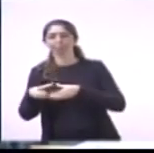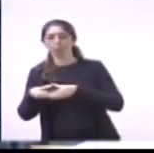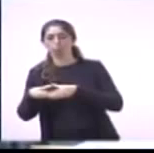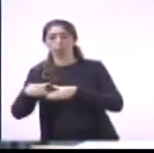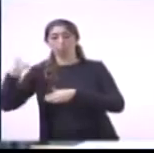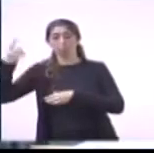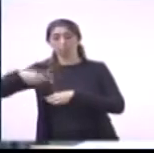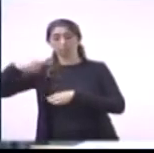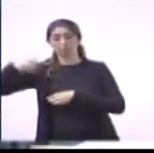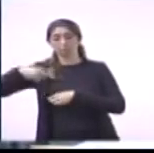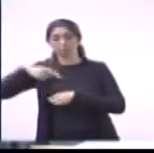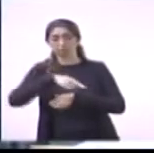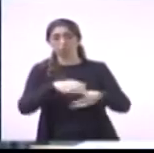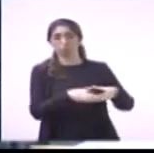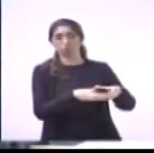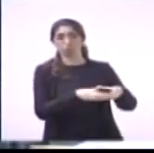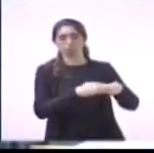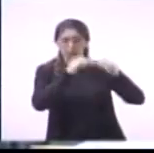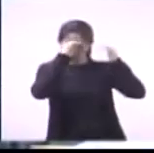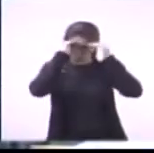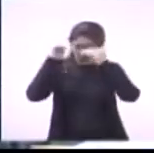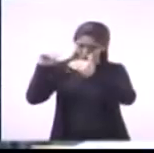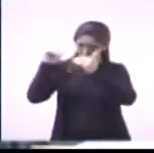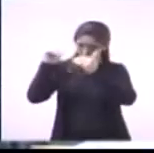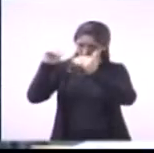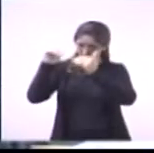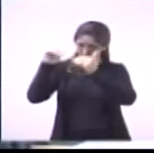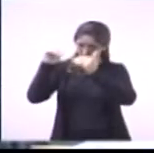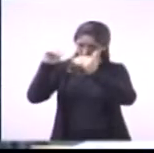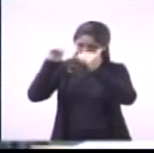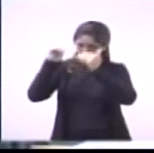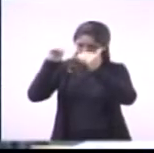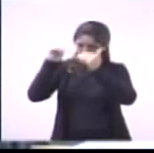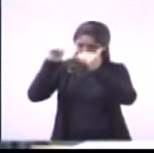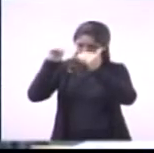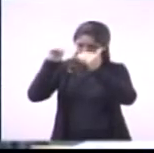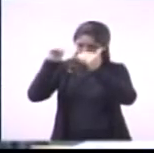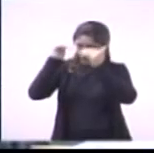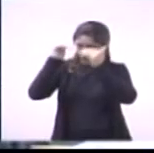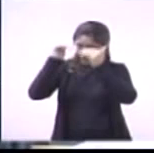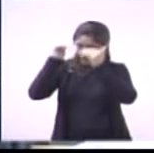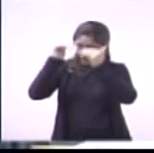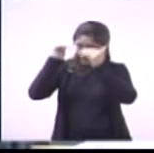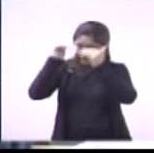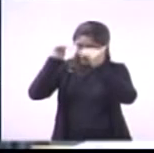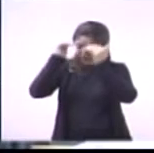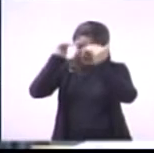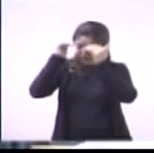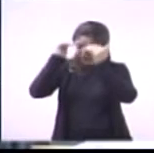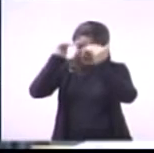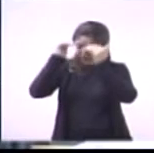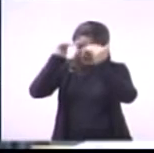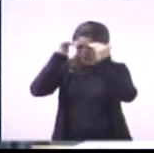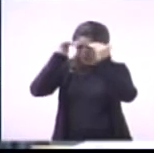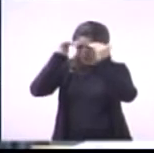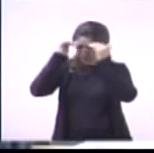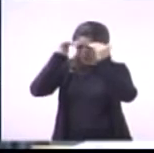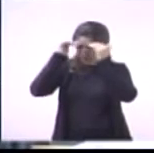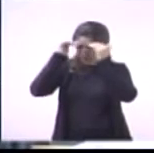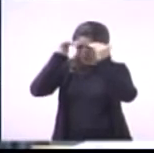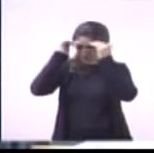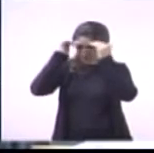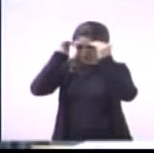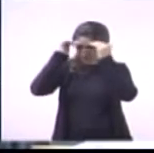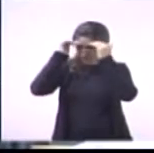outra. Então, a ideologia de gênero não consta, porque o plano nacional, ou estadual, ou municipal, tem que ser democrático